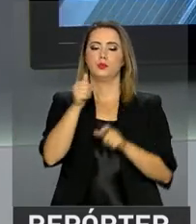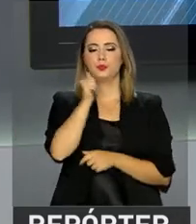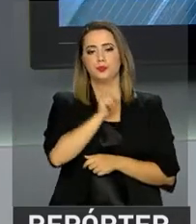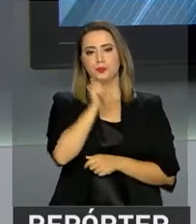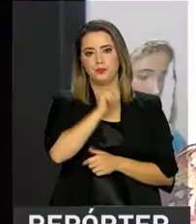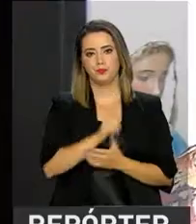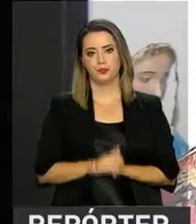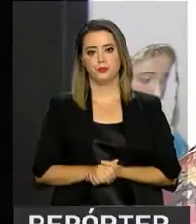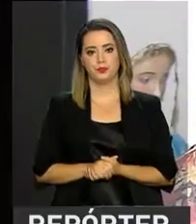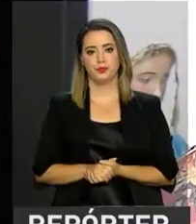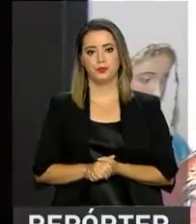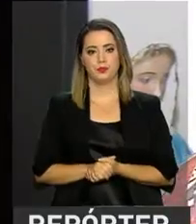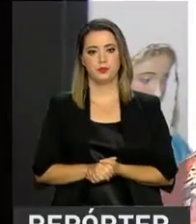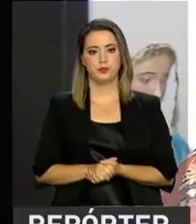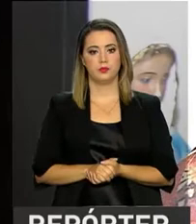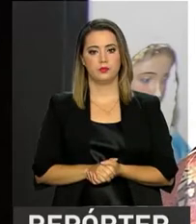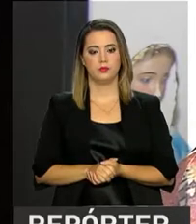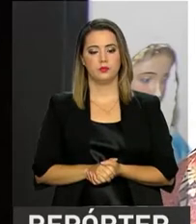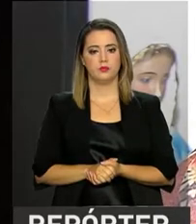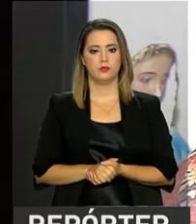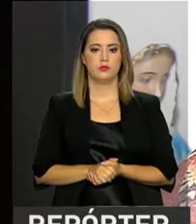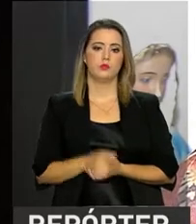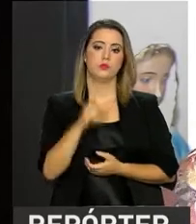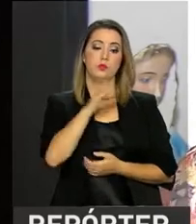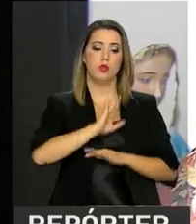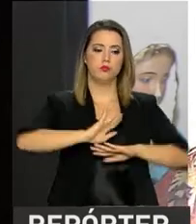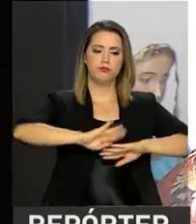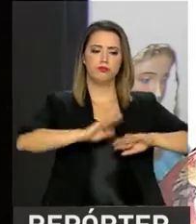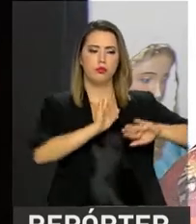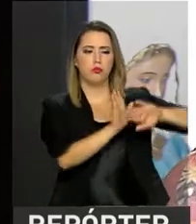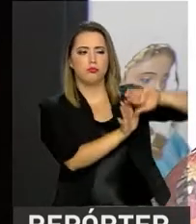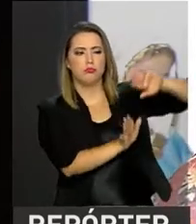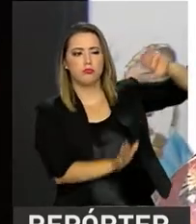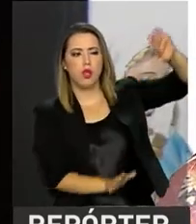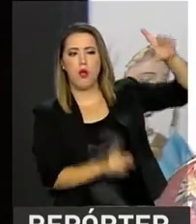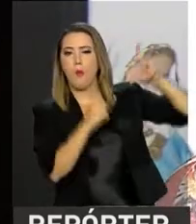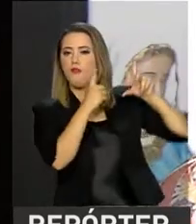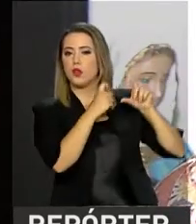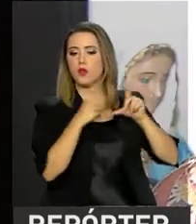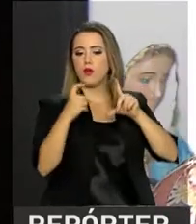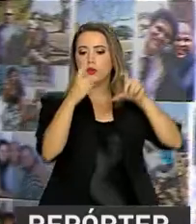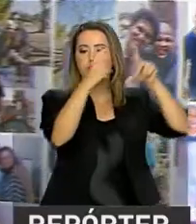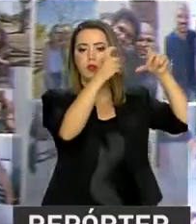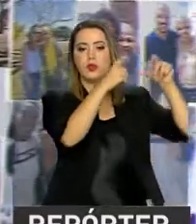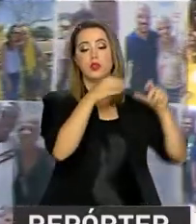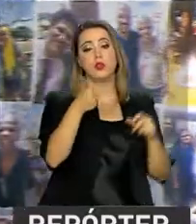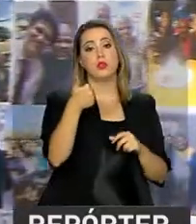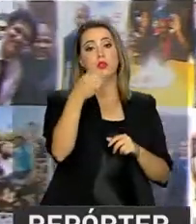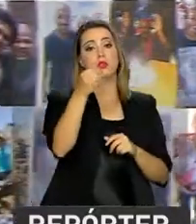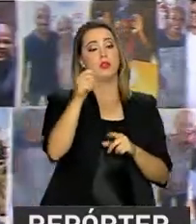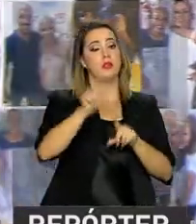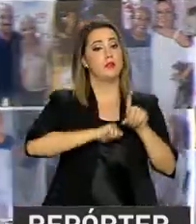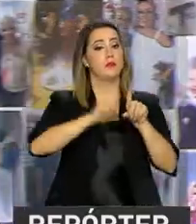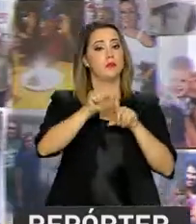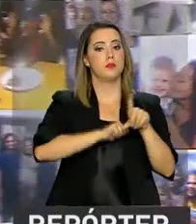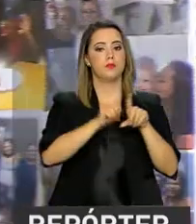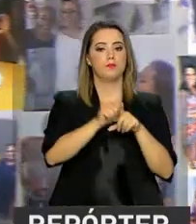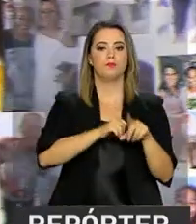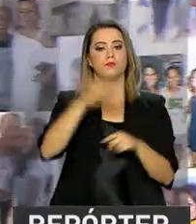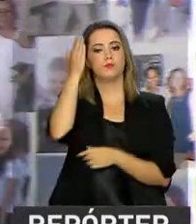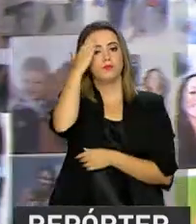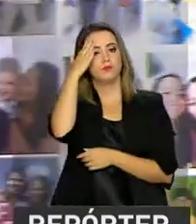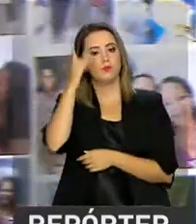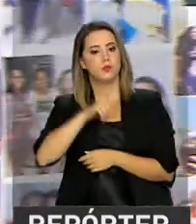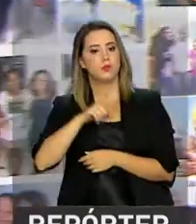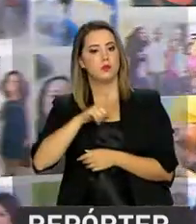é grande e tem na parede da sala as fotos dos últimos dez meses desde que recebeu a notícia de que